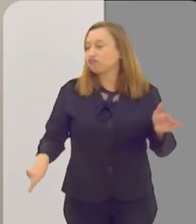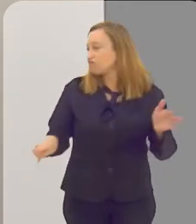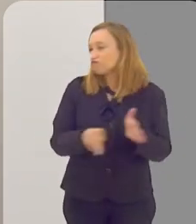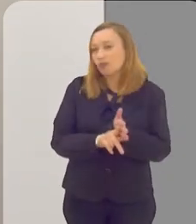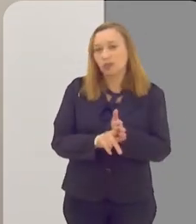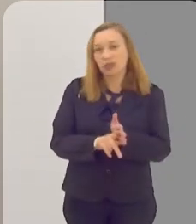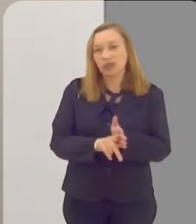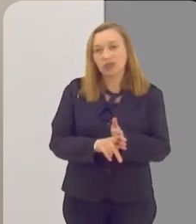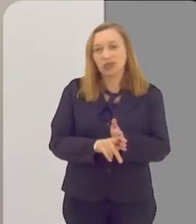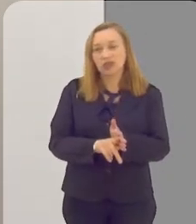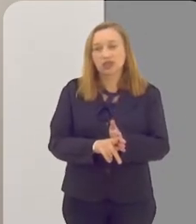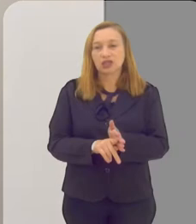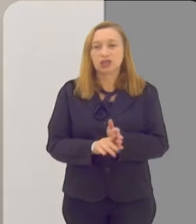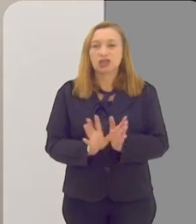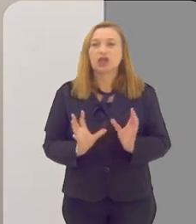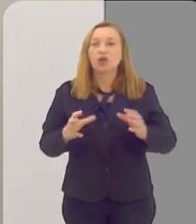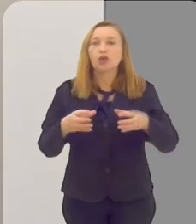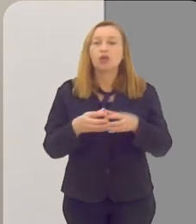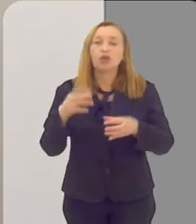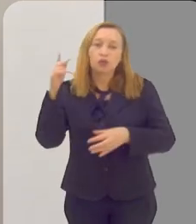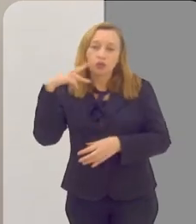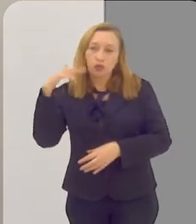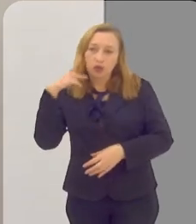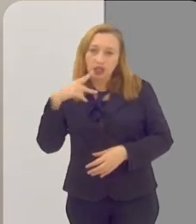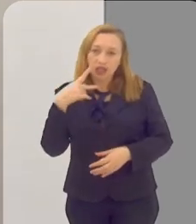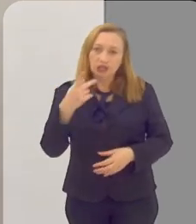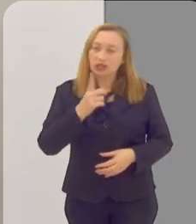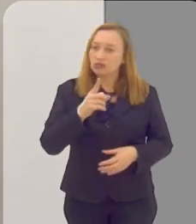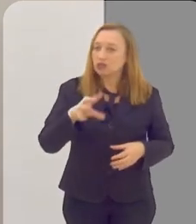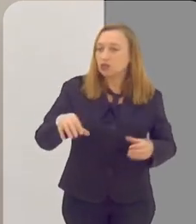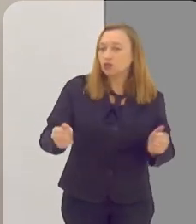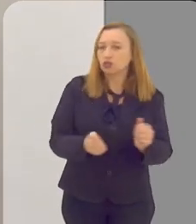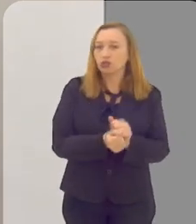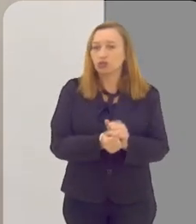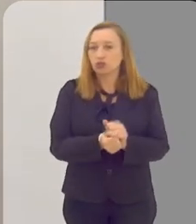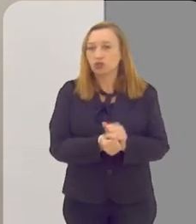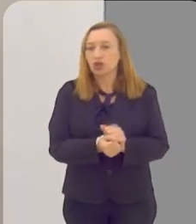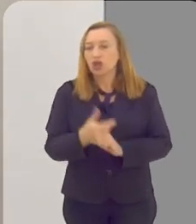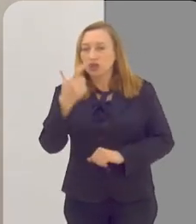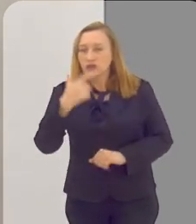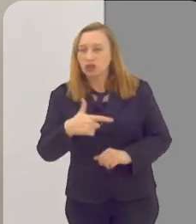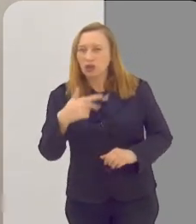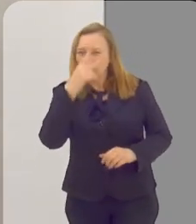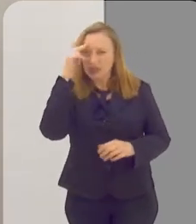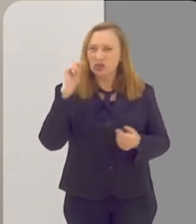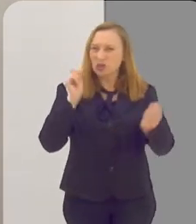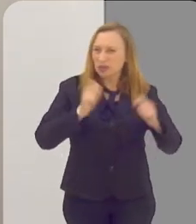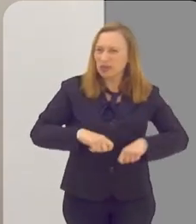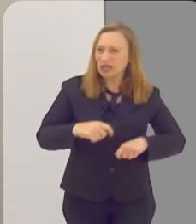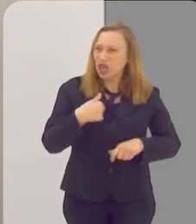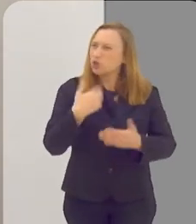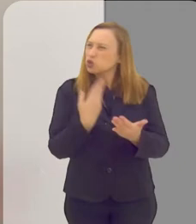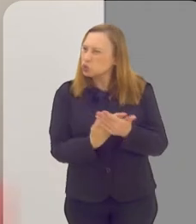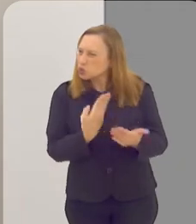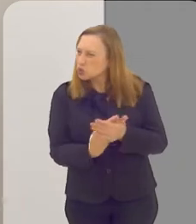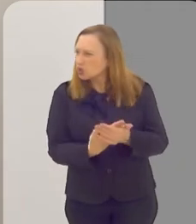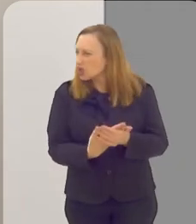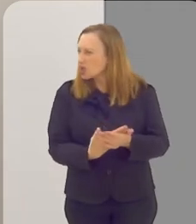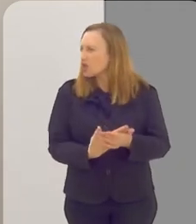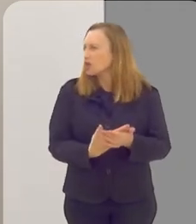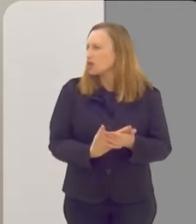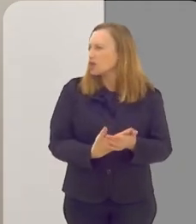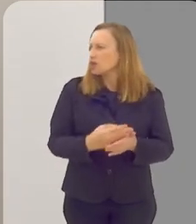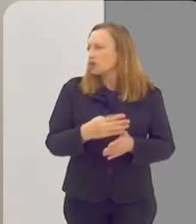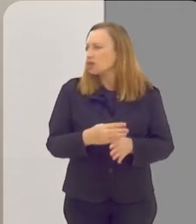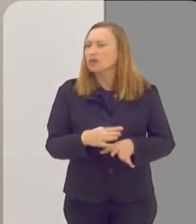faço parte de um curral político, de uma panela política, se eu não estou no meio? Eu sou uma pessoa capacitada, eu até estudei,